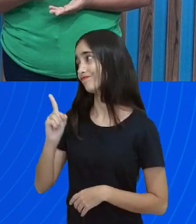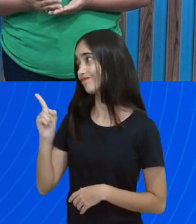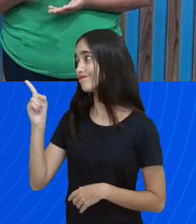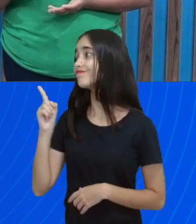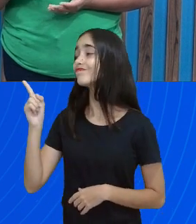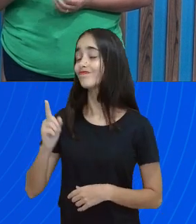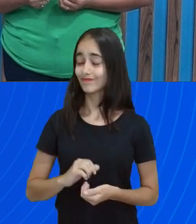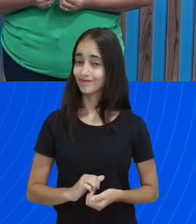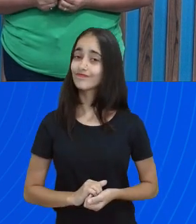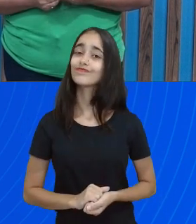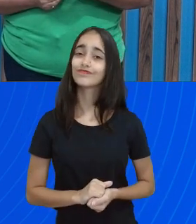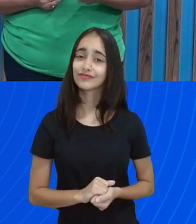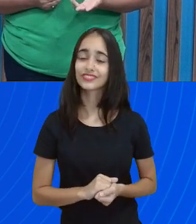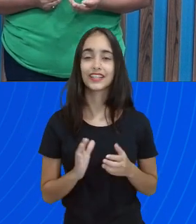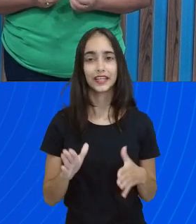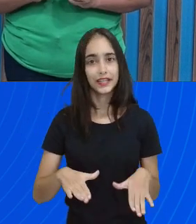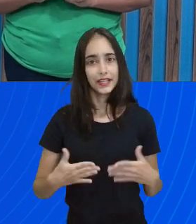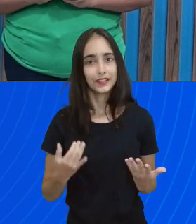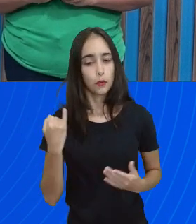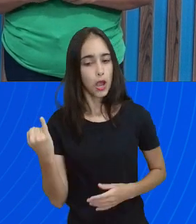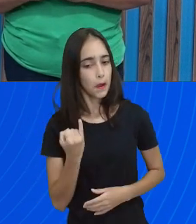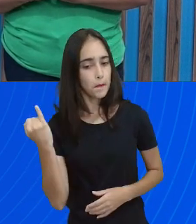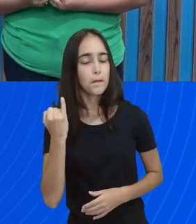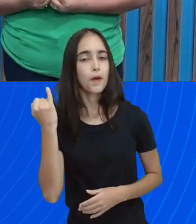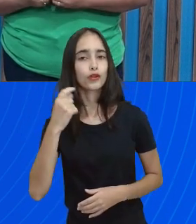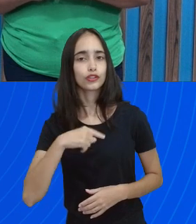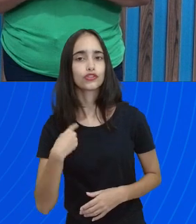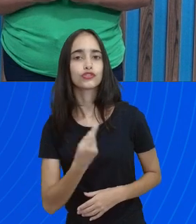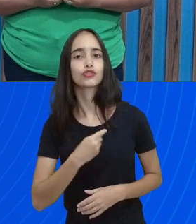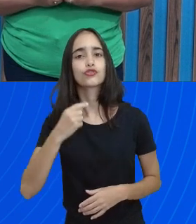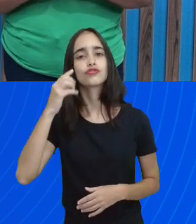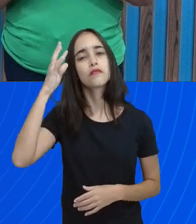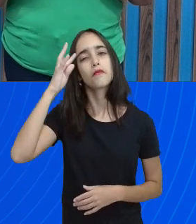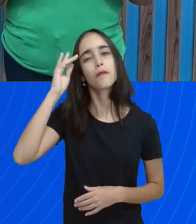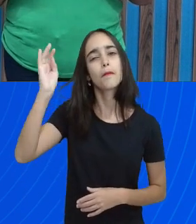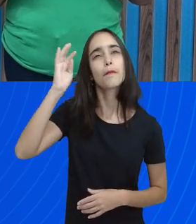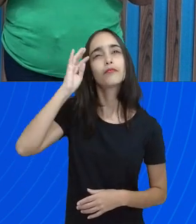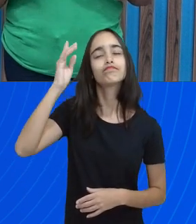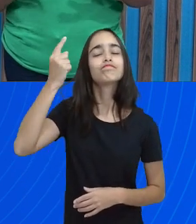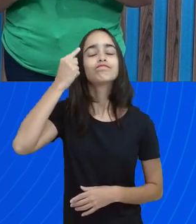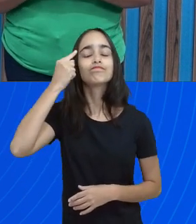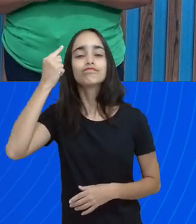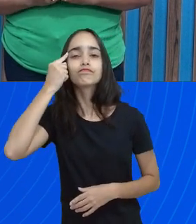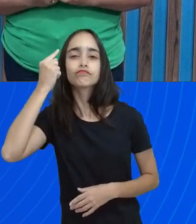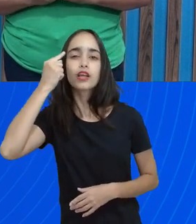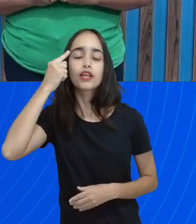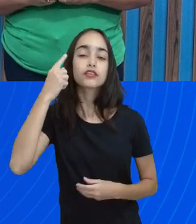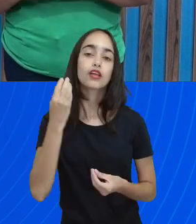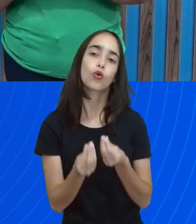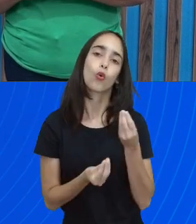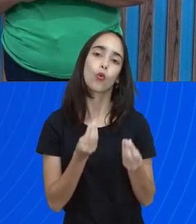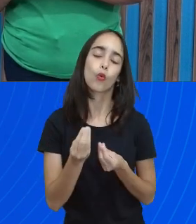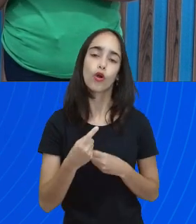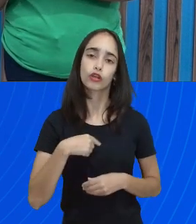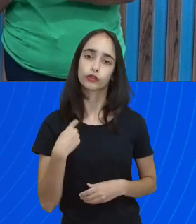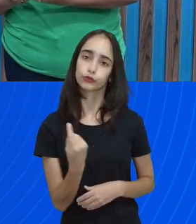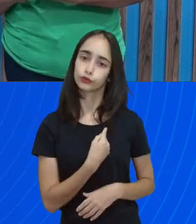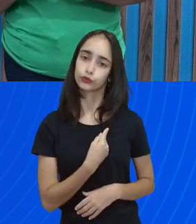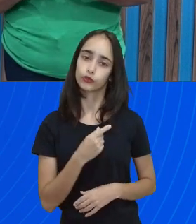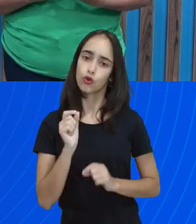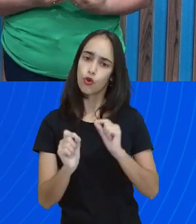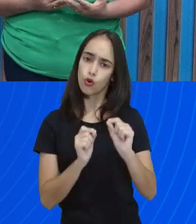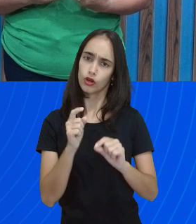do petróleo. Então, é importante que a gente reflita sobre o que é que a gente utiliza para